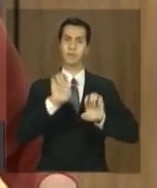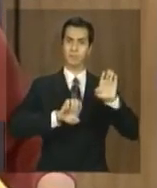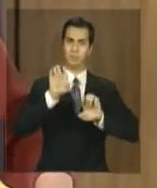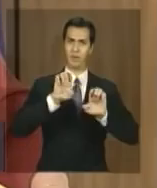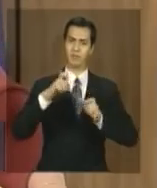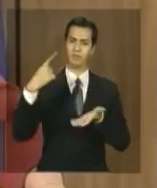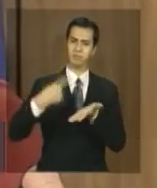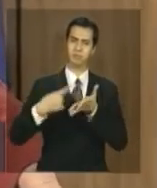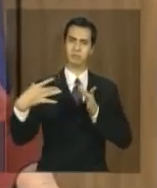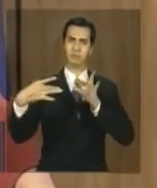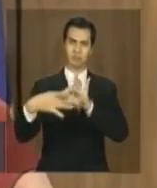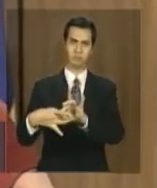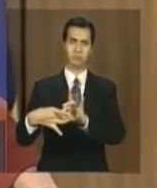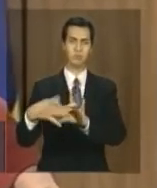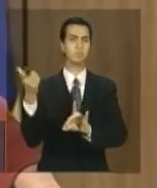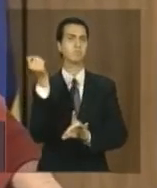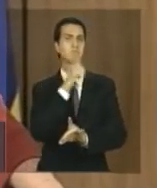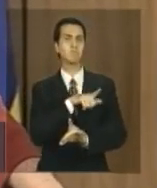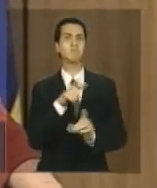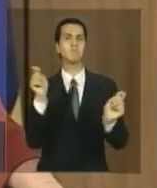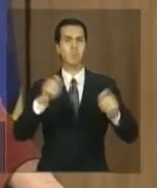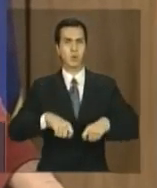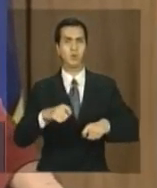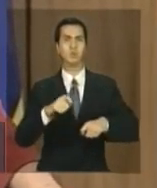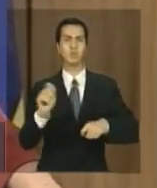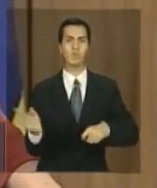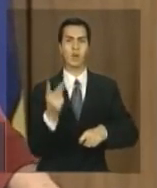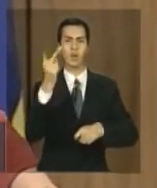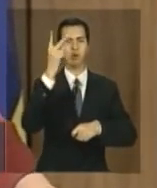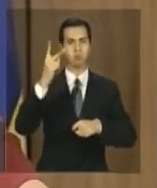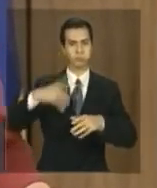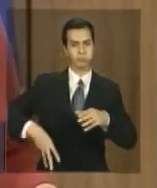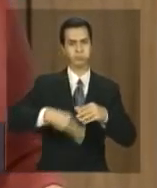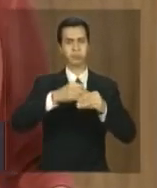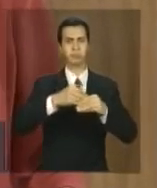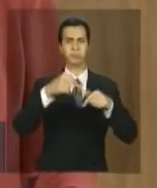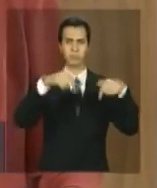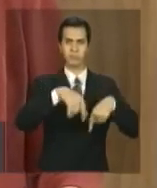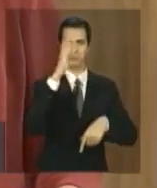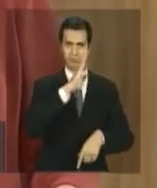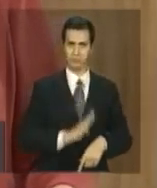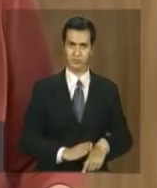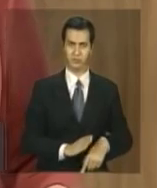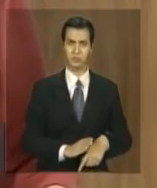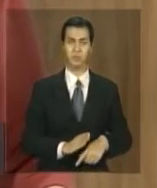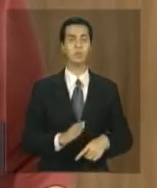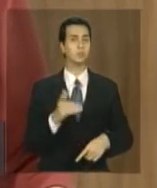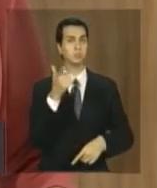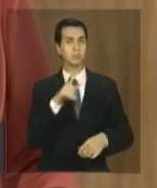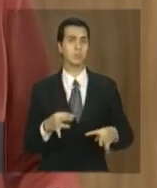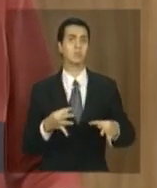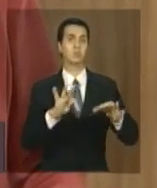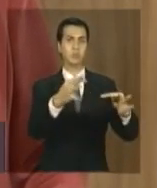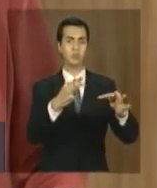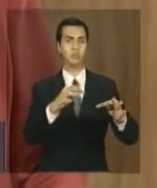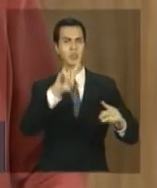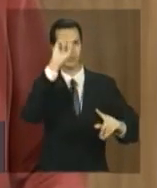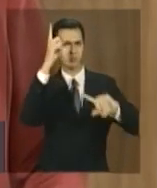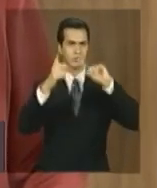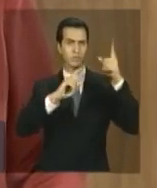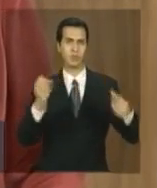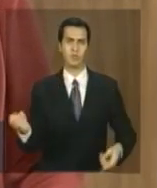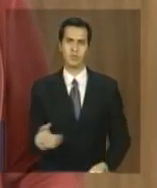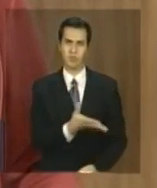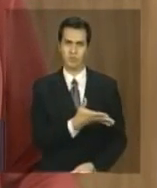aos produtos e processos desenvolvidos no Brasil, com ganhos em inovação e tecnologia.